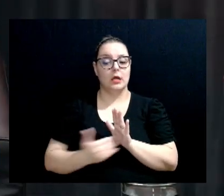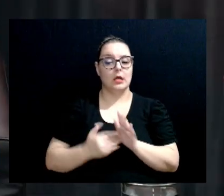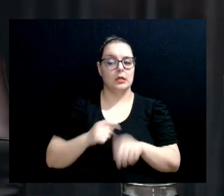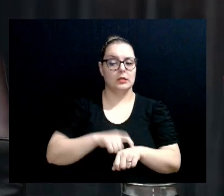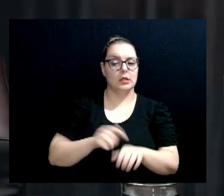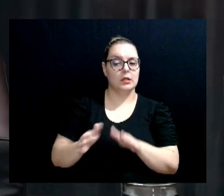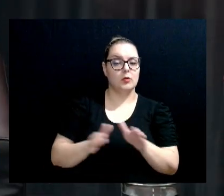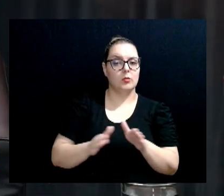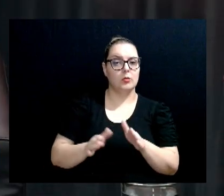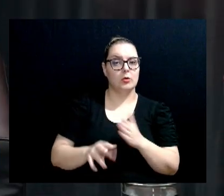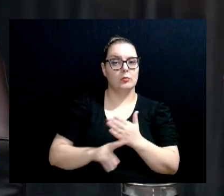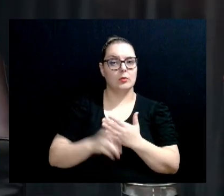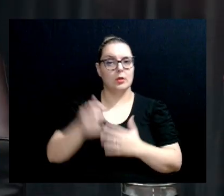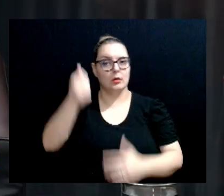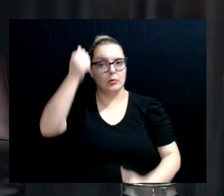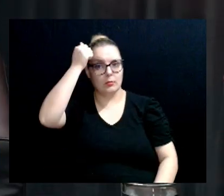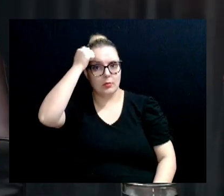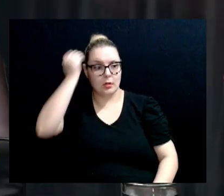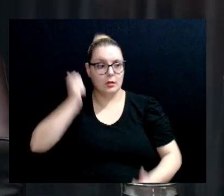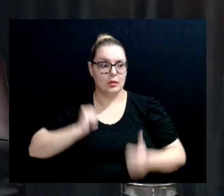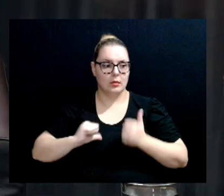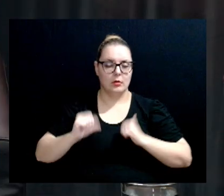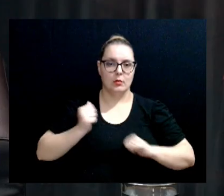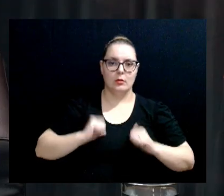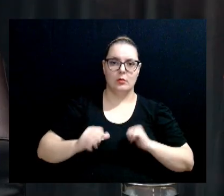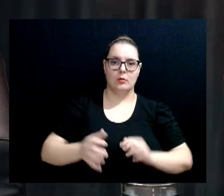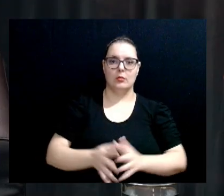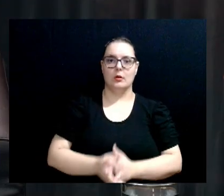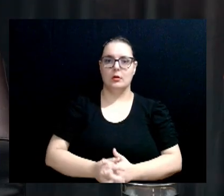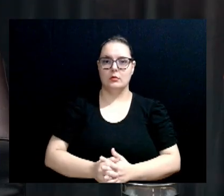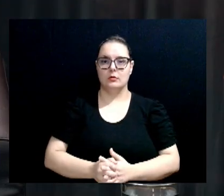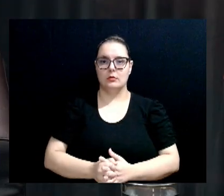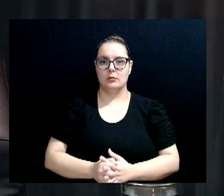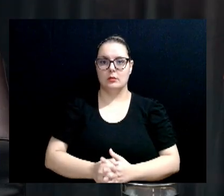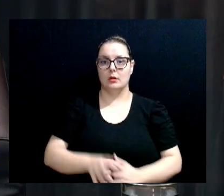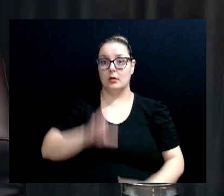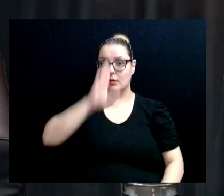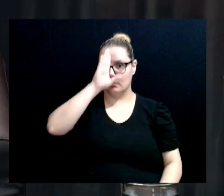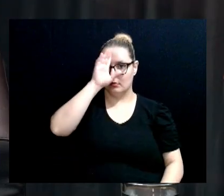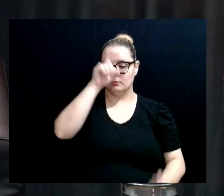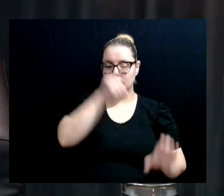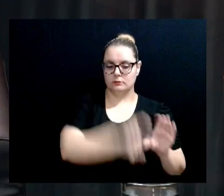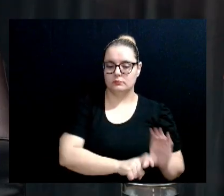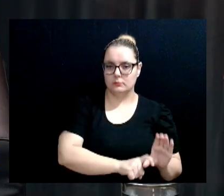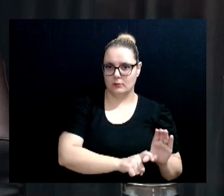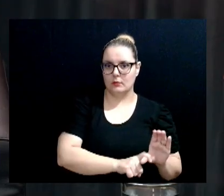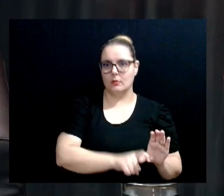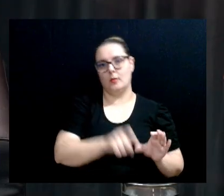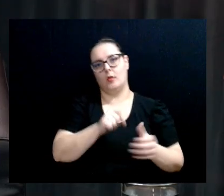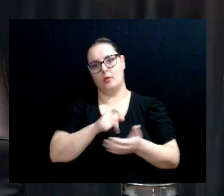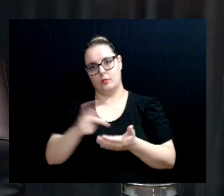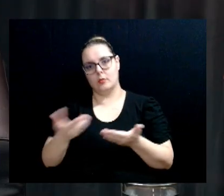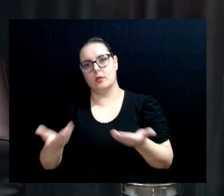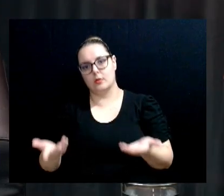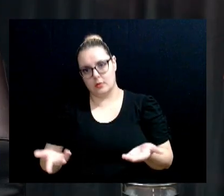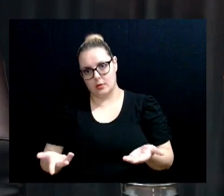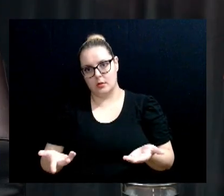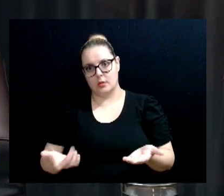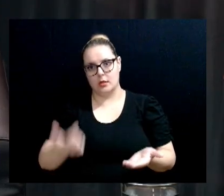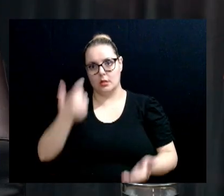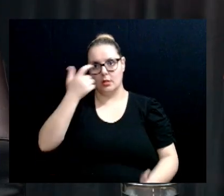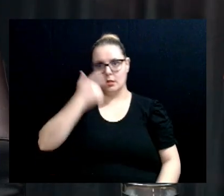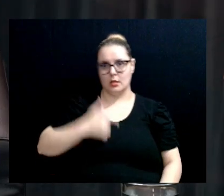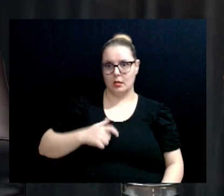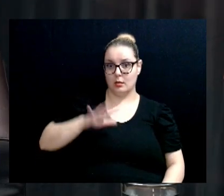uma ansiedade, e principalmente essa dependência por esses aplicativos, né? Eu sou uma planilha, eu sou o